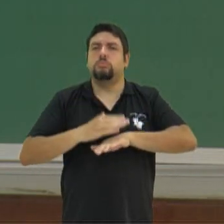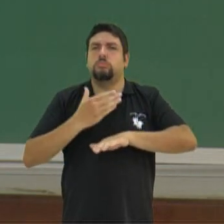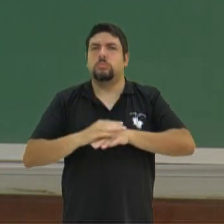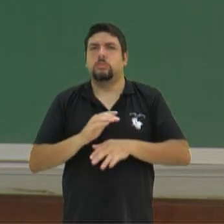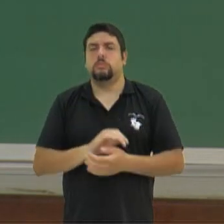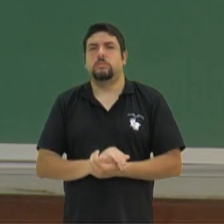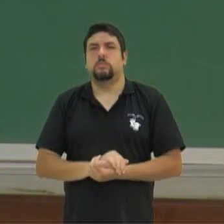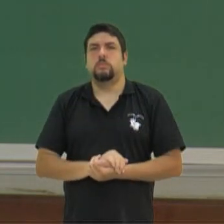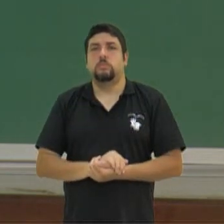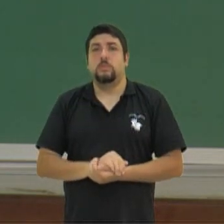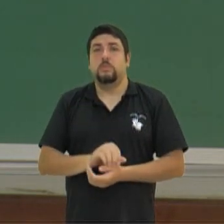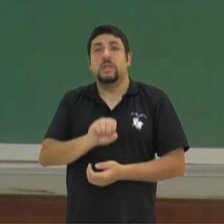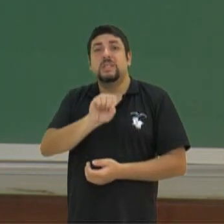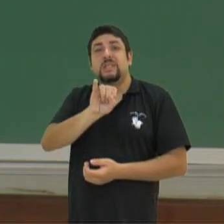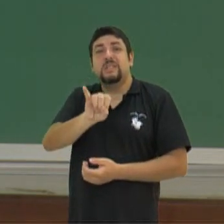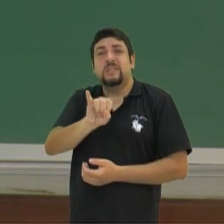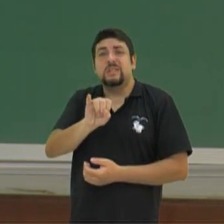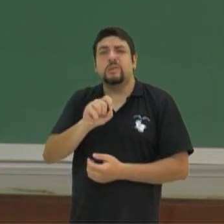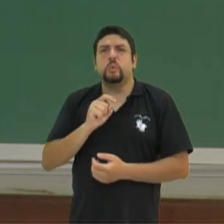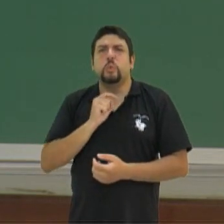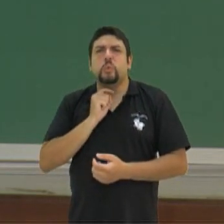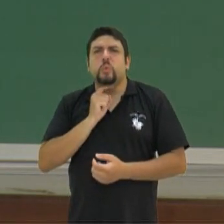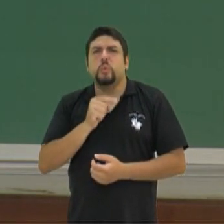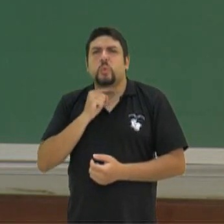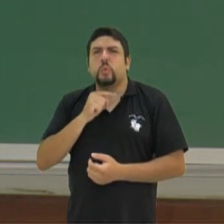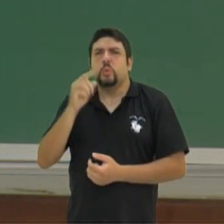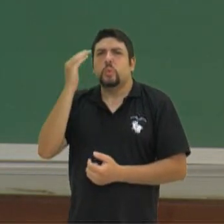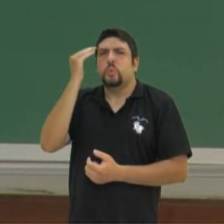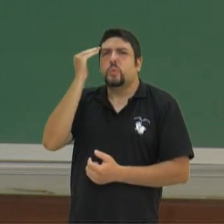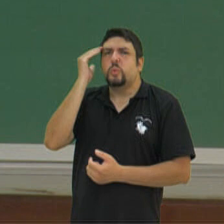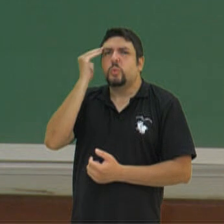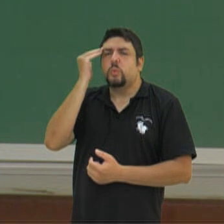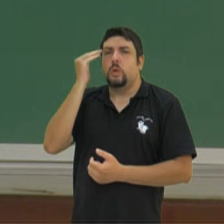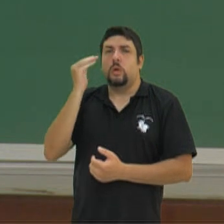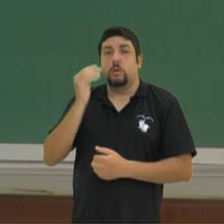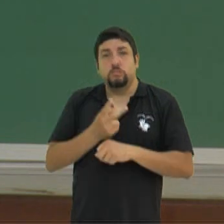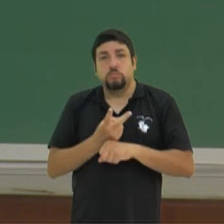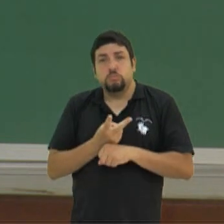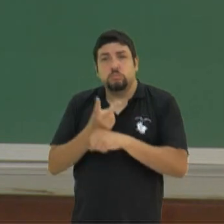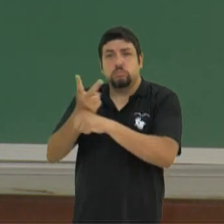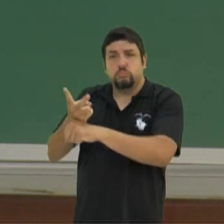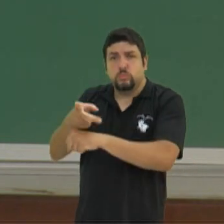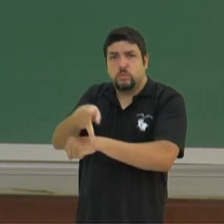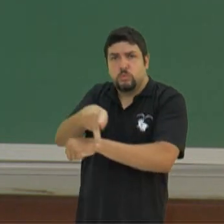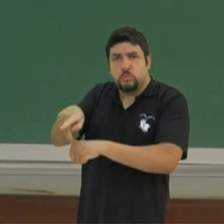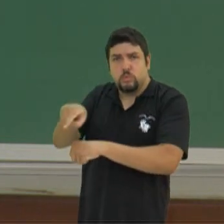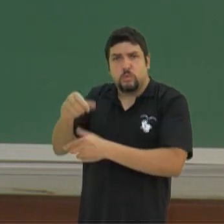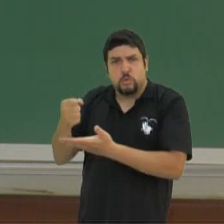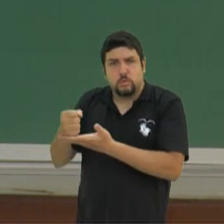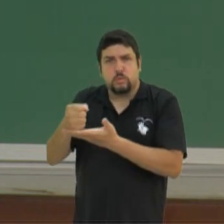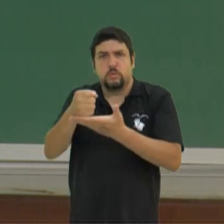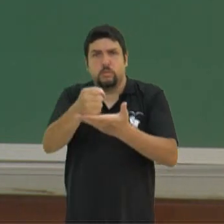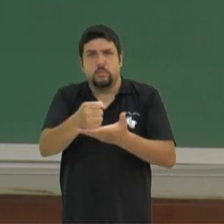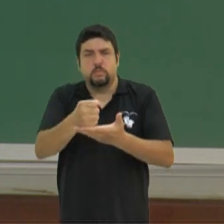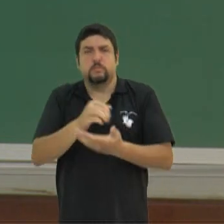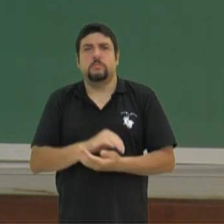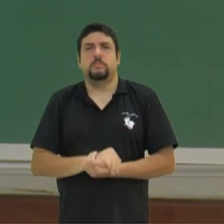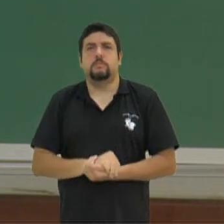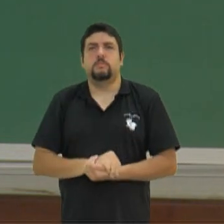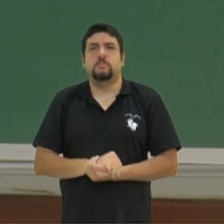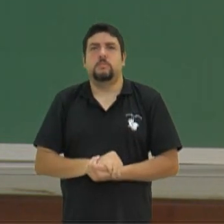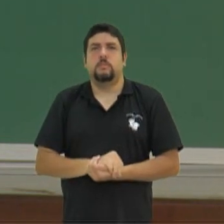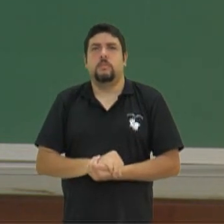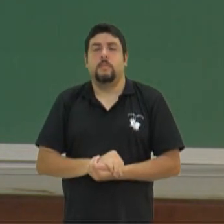não tenham compreendido, procure o professor da sua escola, com certeza ele vai poder te ajudar, tá? Anote